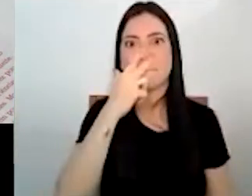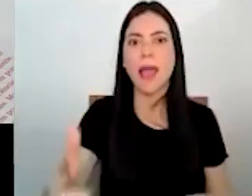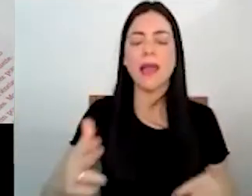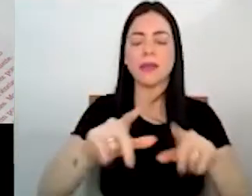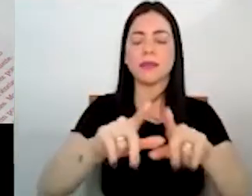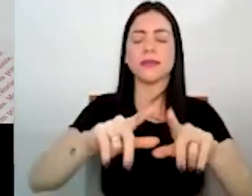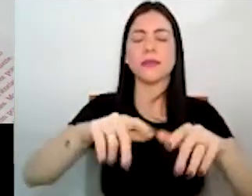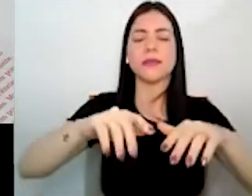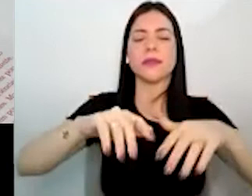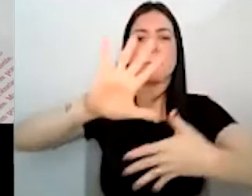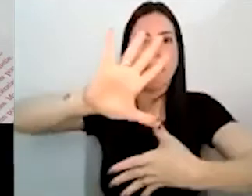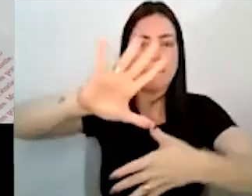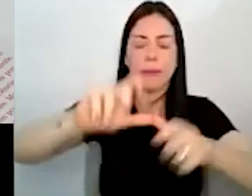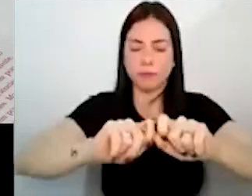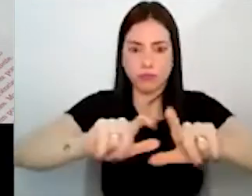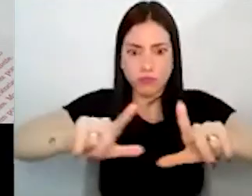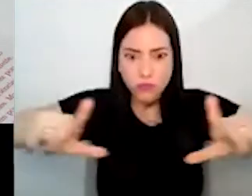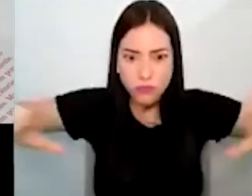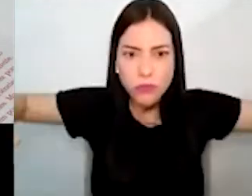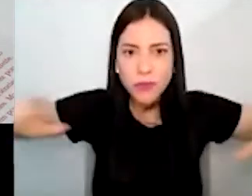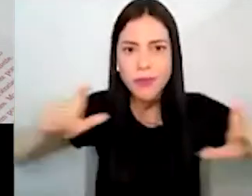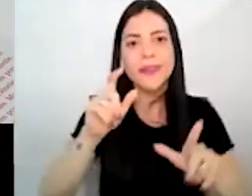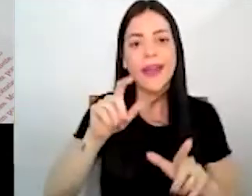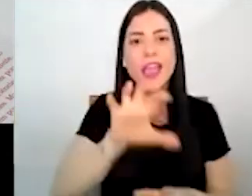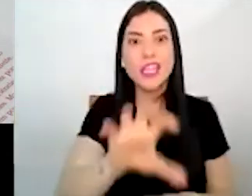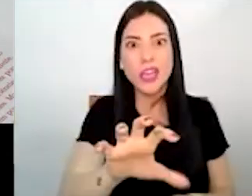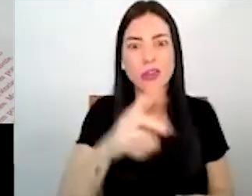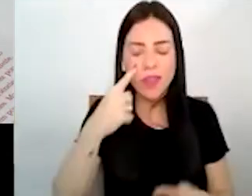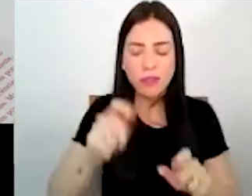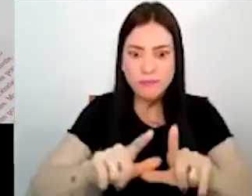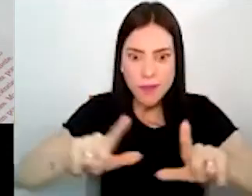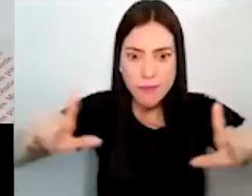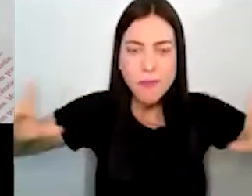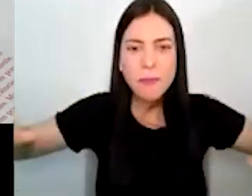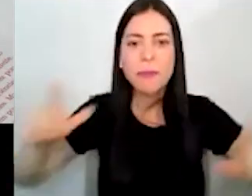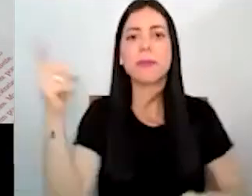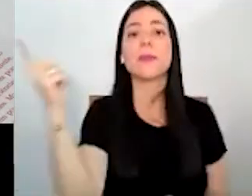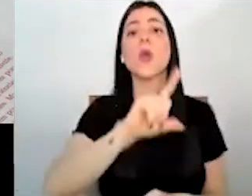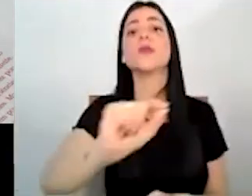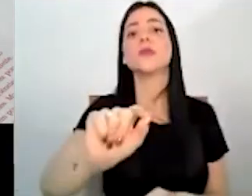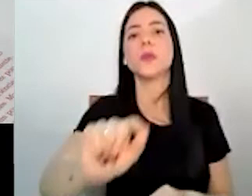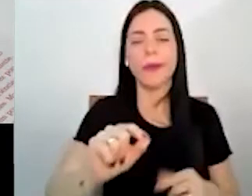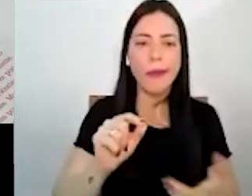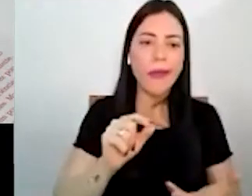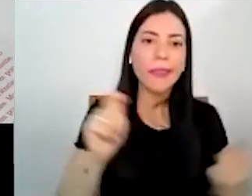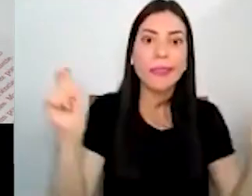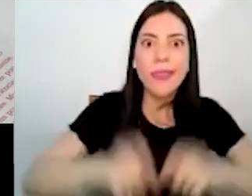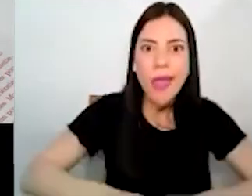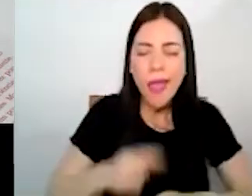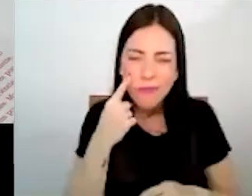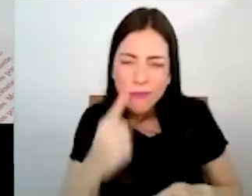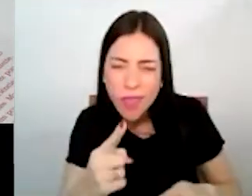Então, era também uma ideia, né, de tentar fazer essa publicação desfragmentada